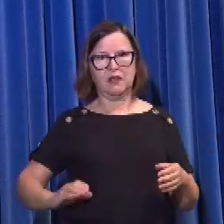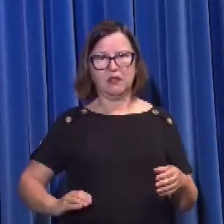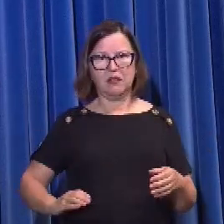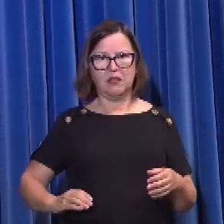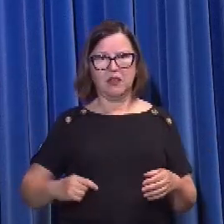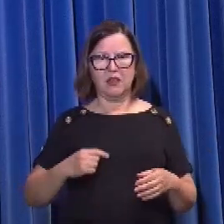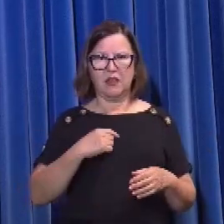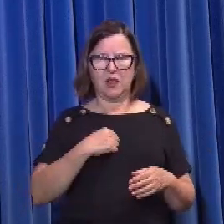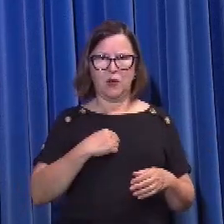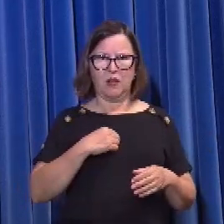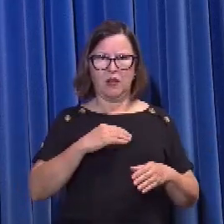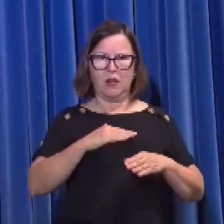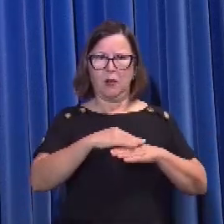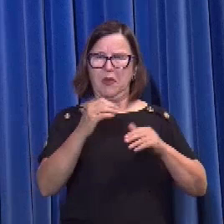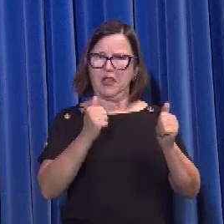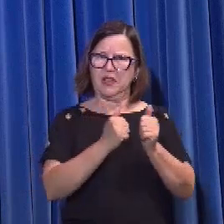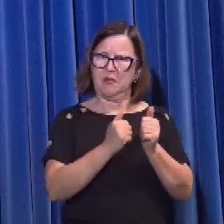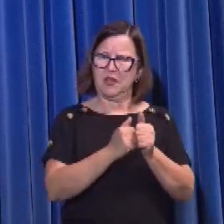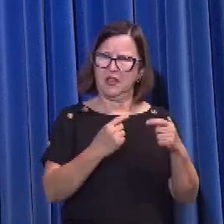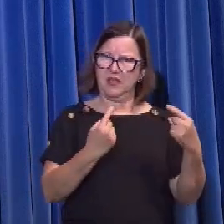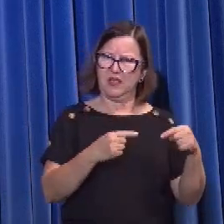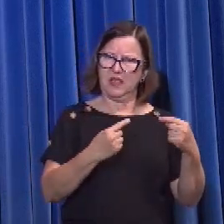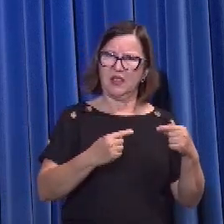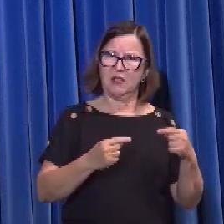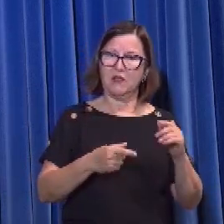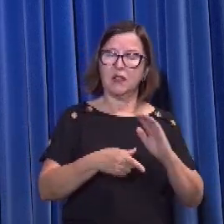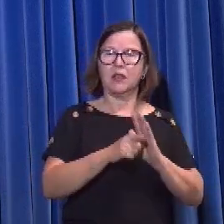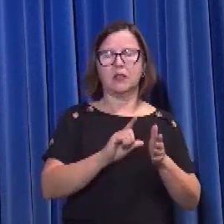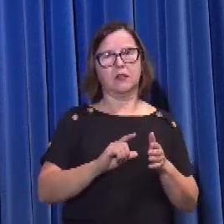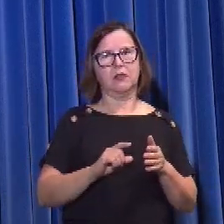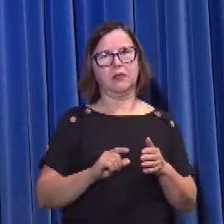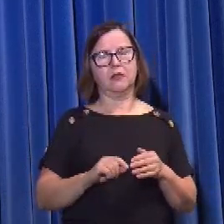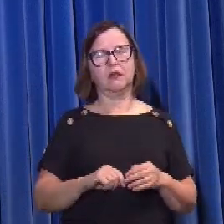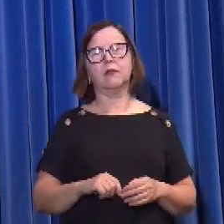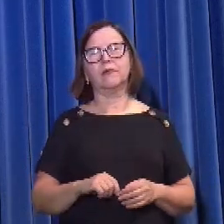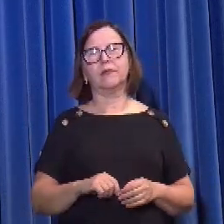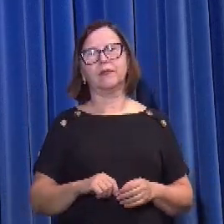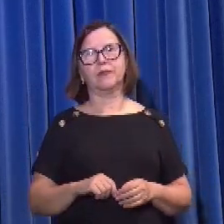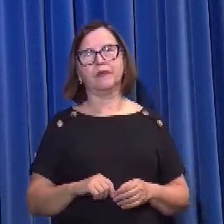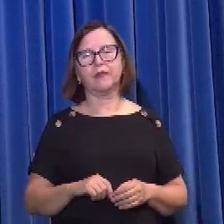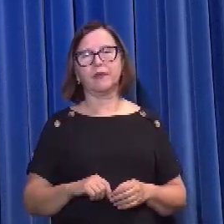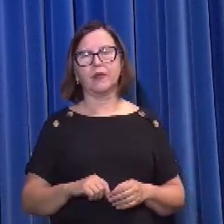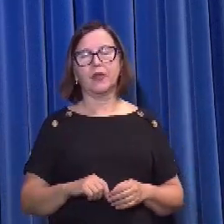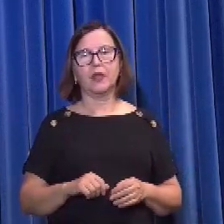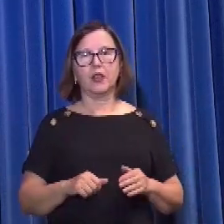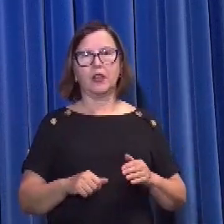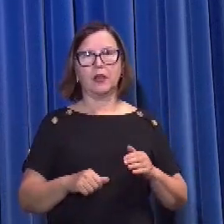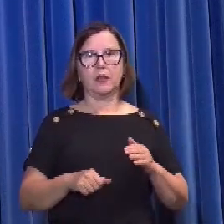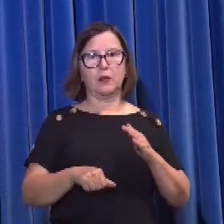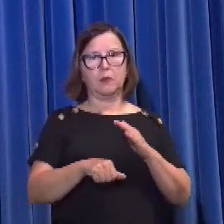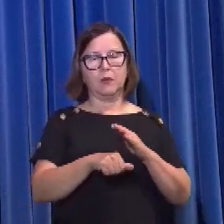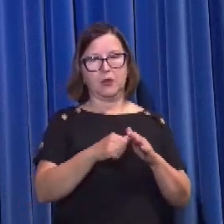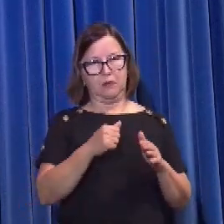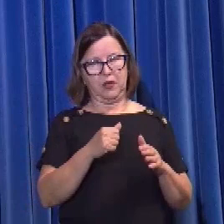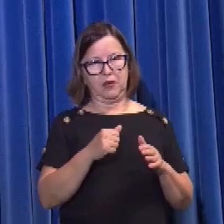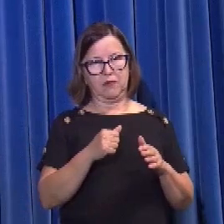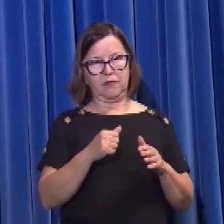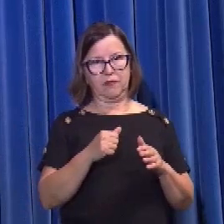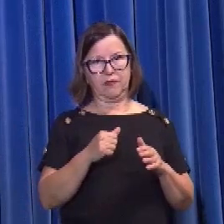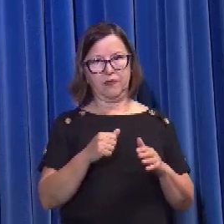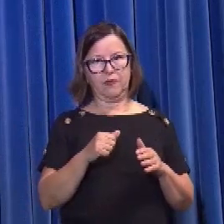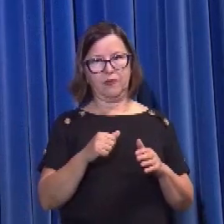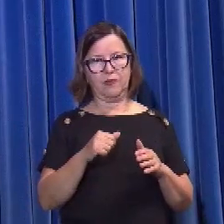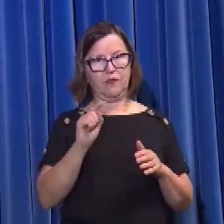perseguido do que antes? Primeiro, que você não vai ficar iludido com esse mundo e com